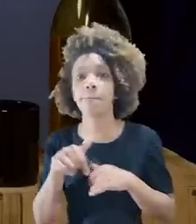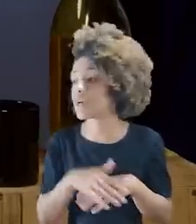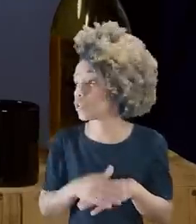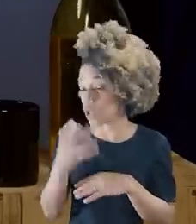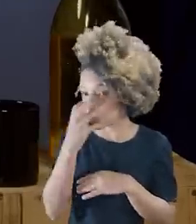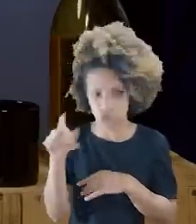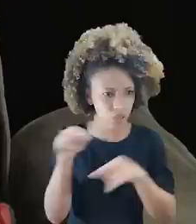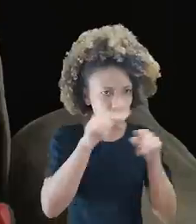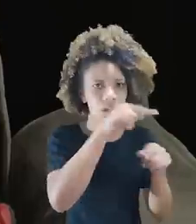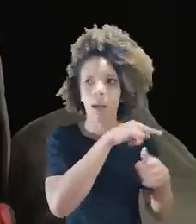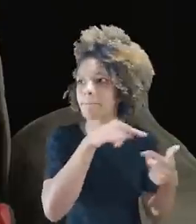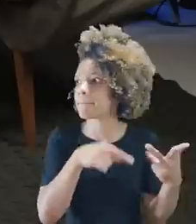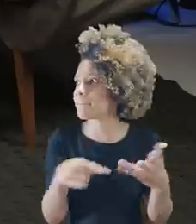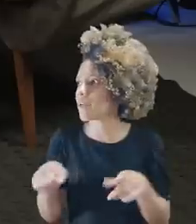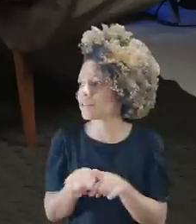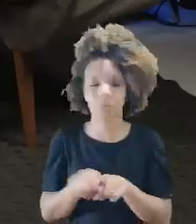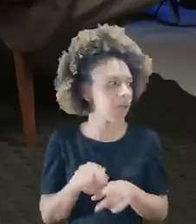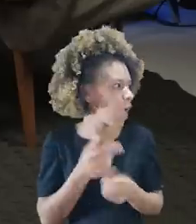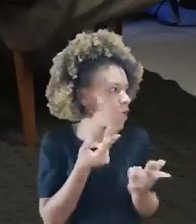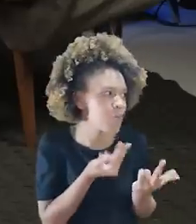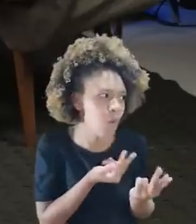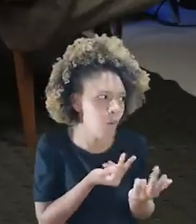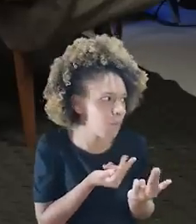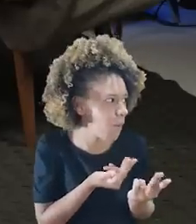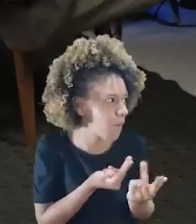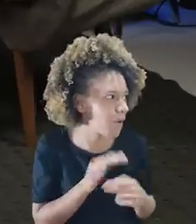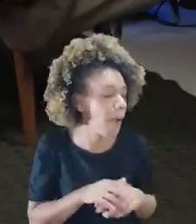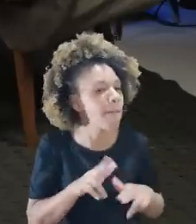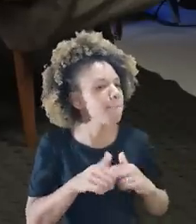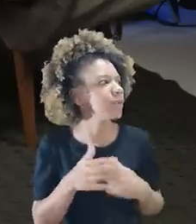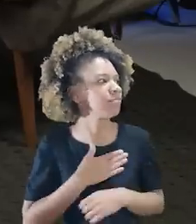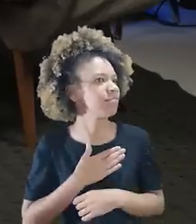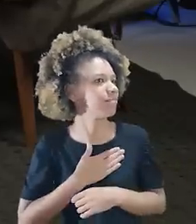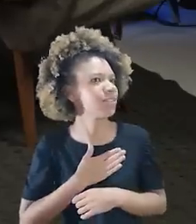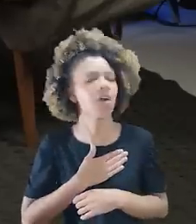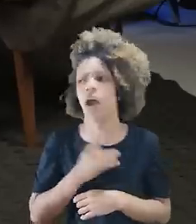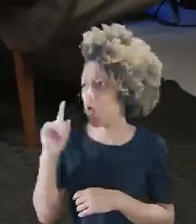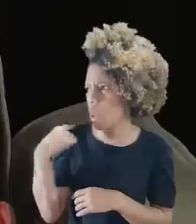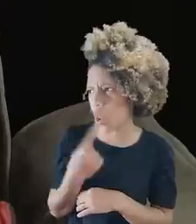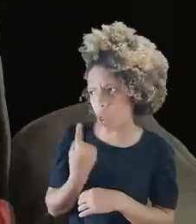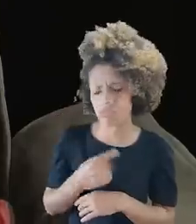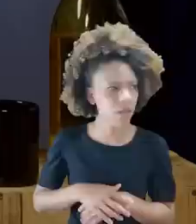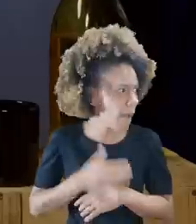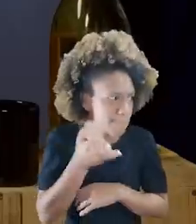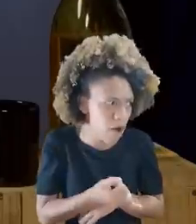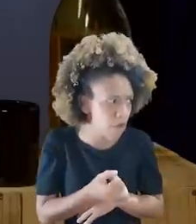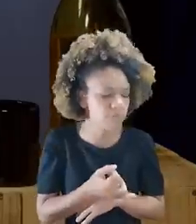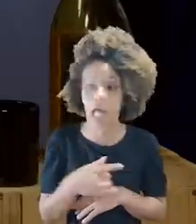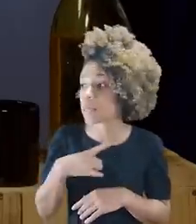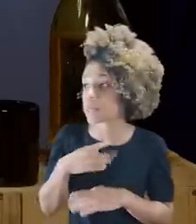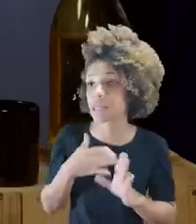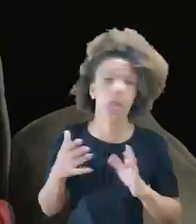cachorro tá ali fe assim é igual eu velho par isce que eu tô falando comigo é muito louco é muito louco é uma bosta tem hora que você